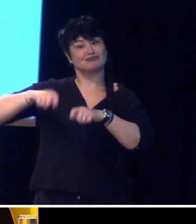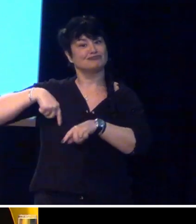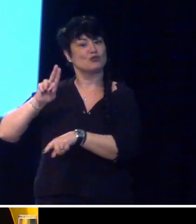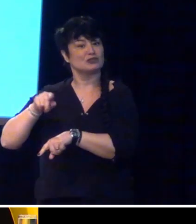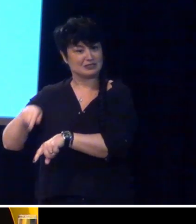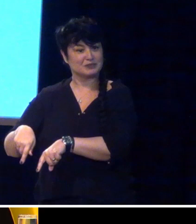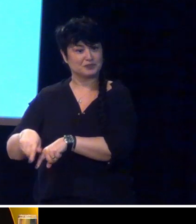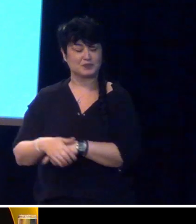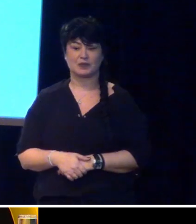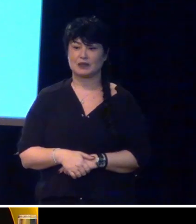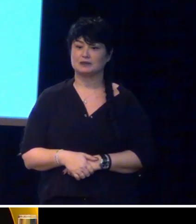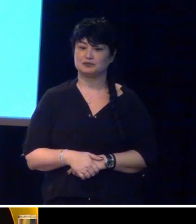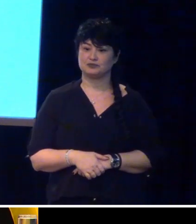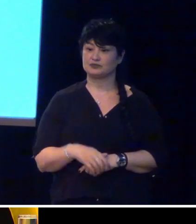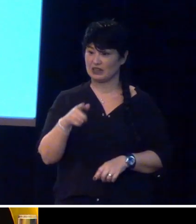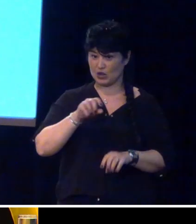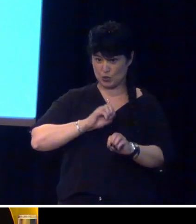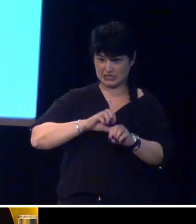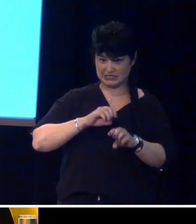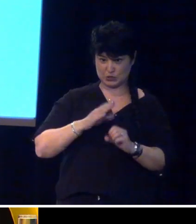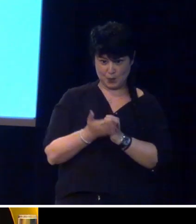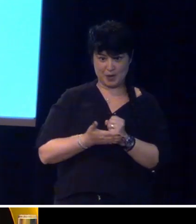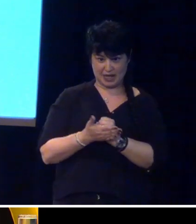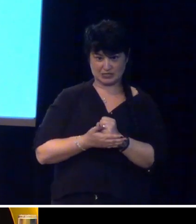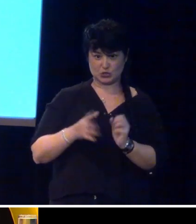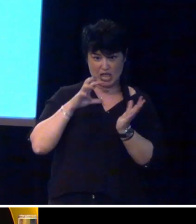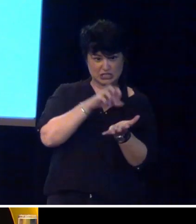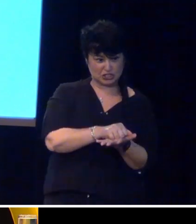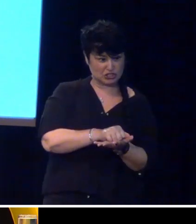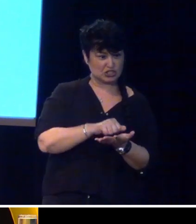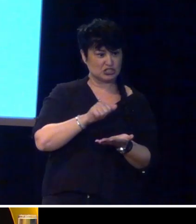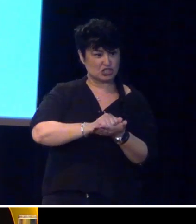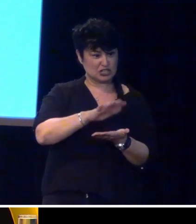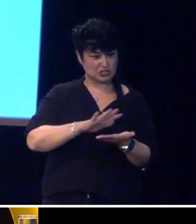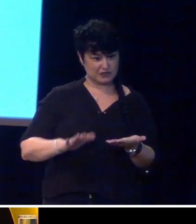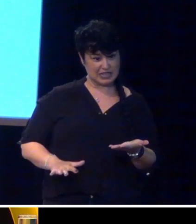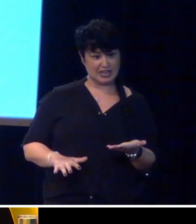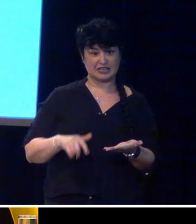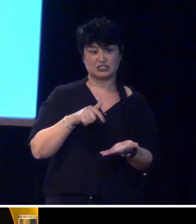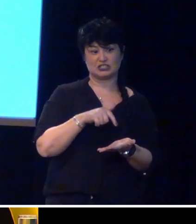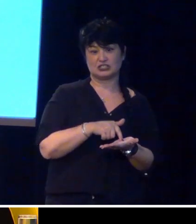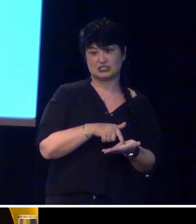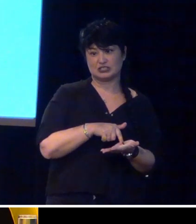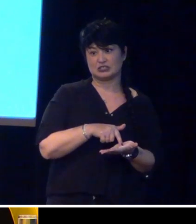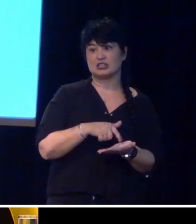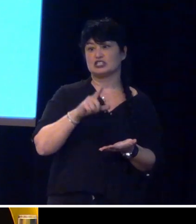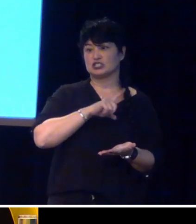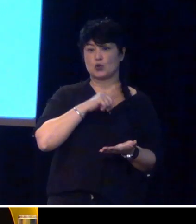O outro também do ensino básico, o registro de atividades. Então, fizeram